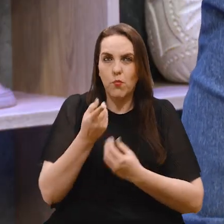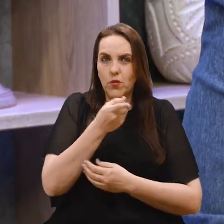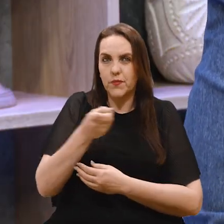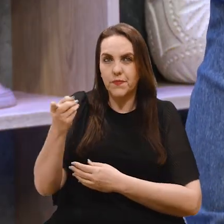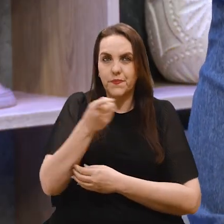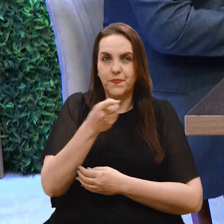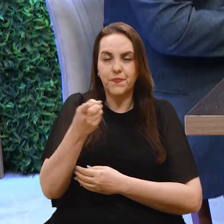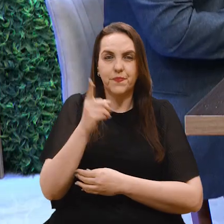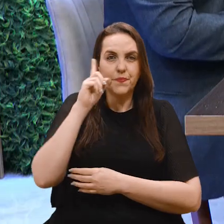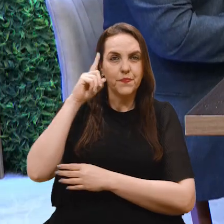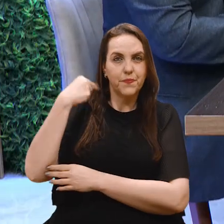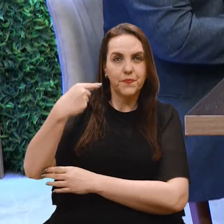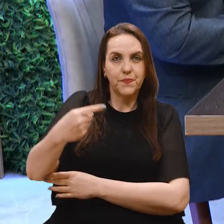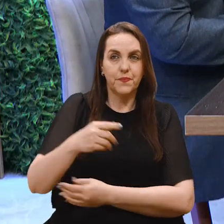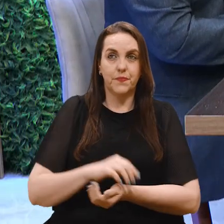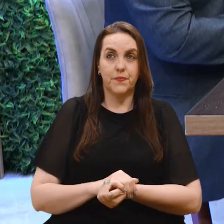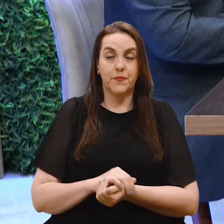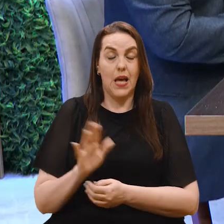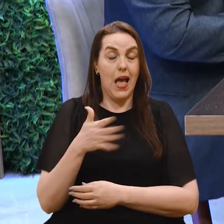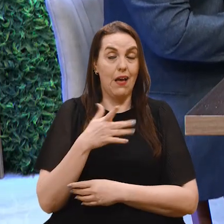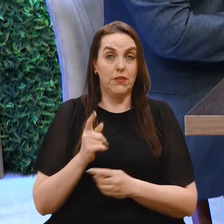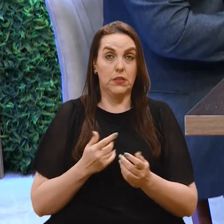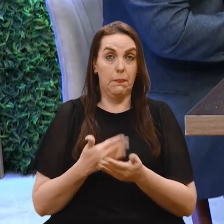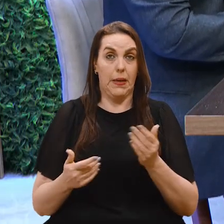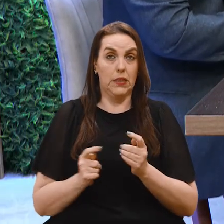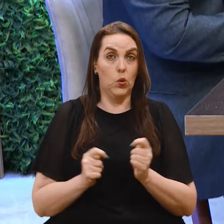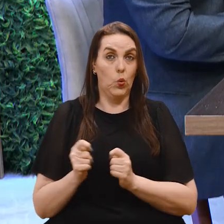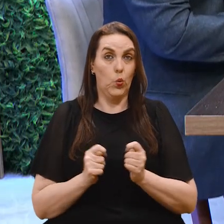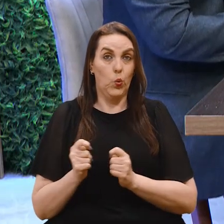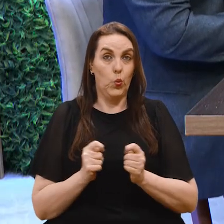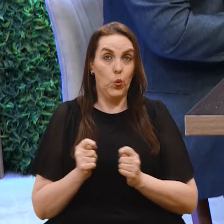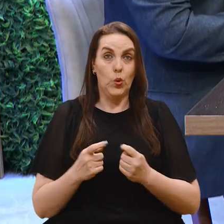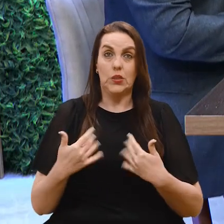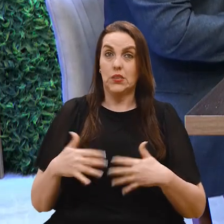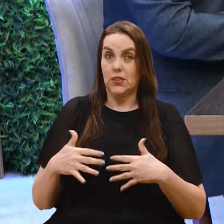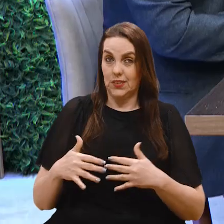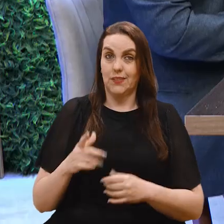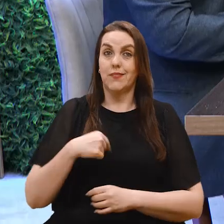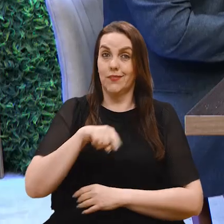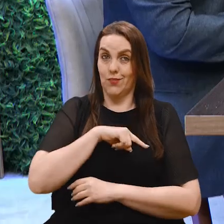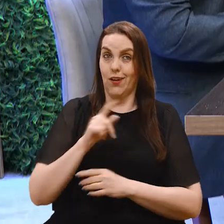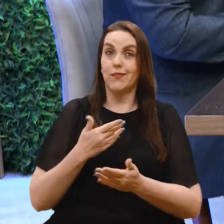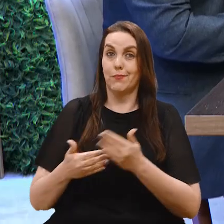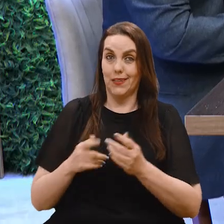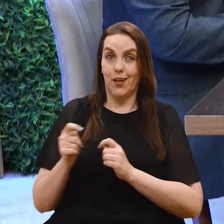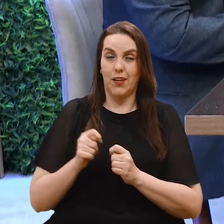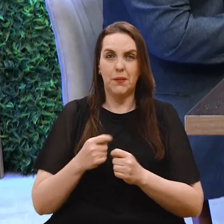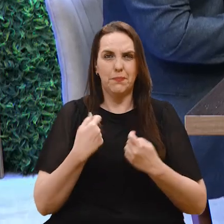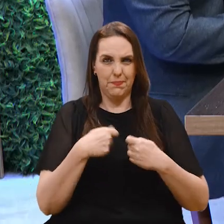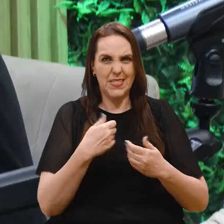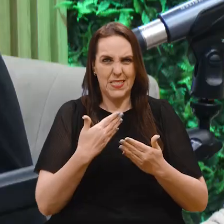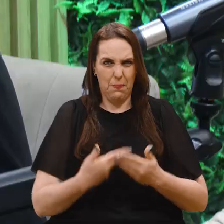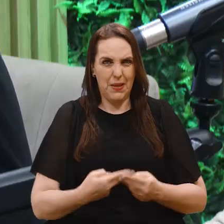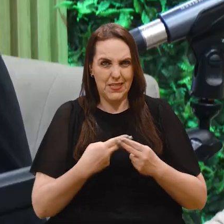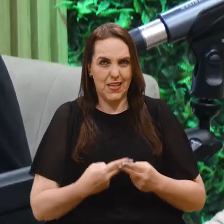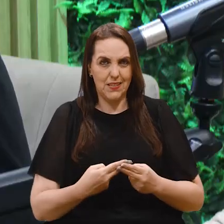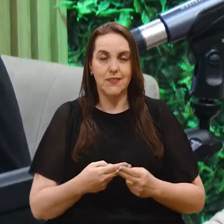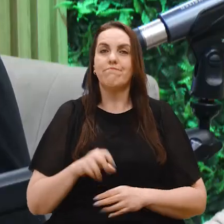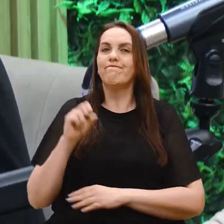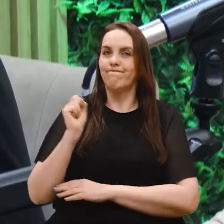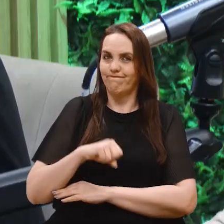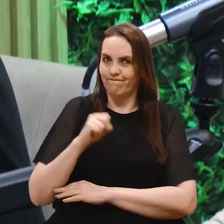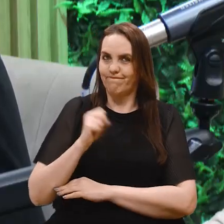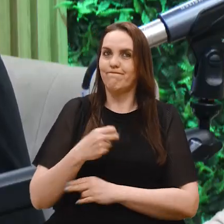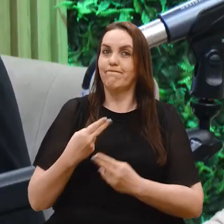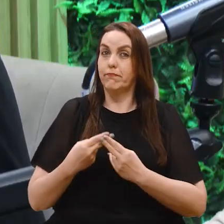no dia a dia? Às vezes a gente perde o controle um pouquinho, muito porque mesmo? a gente perde o controle Tem que ter bastante um pouco. paciência. Tem que ter bastante paciência,